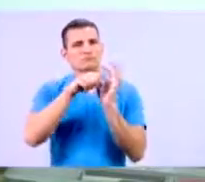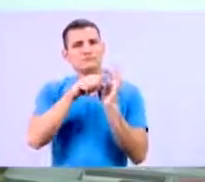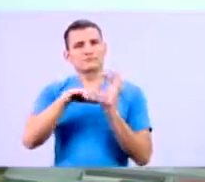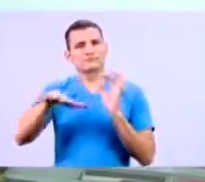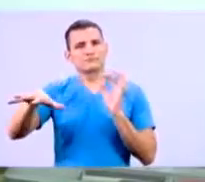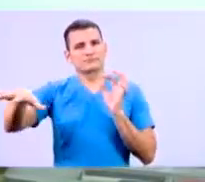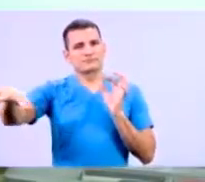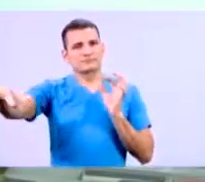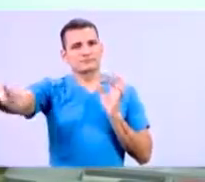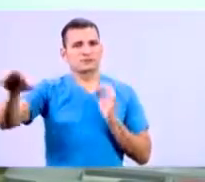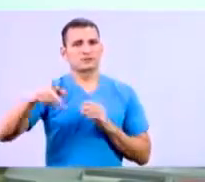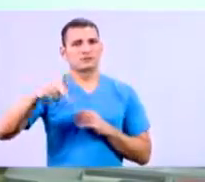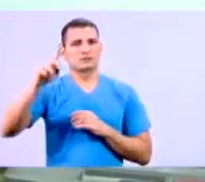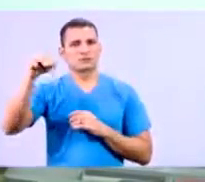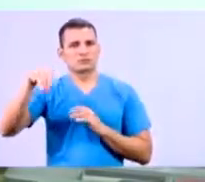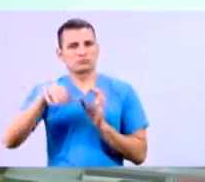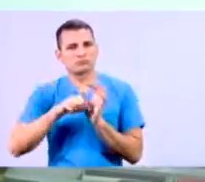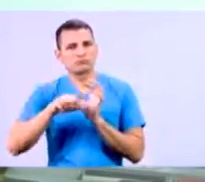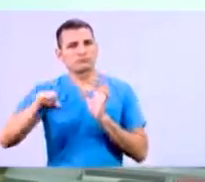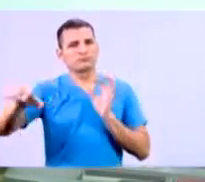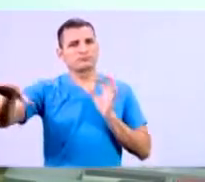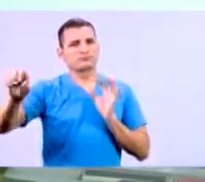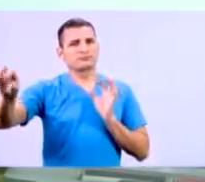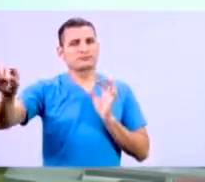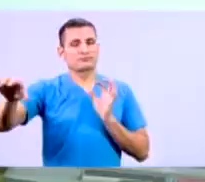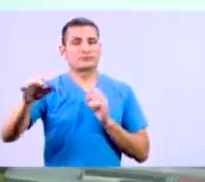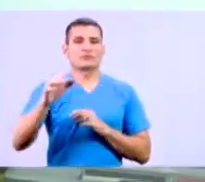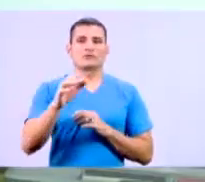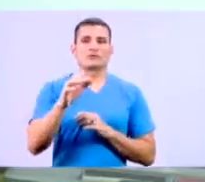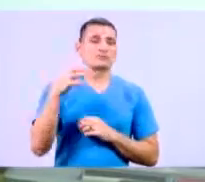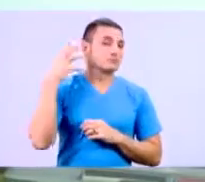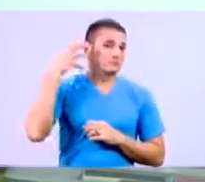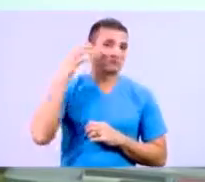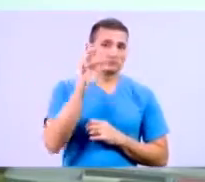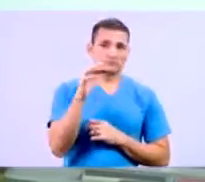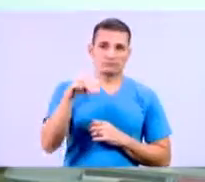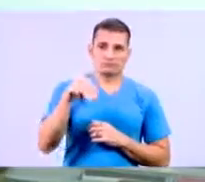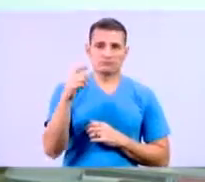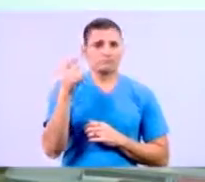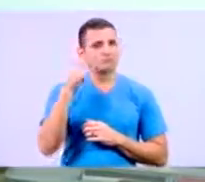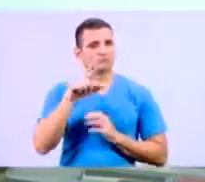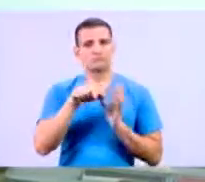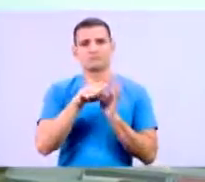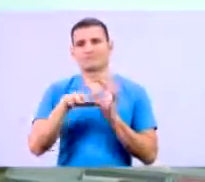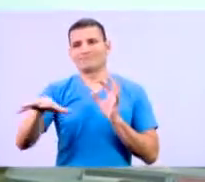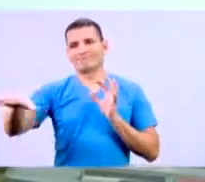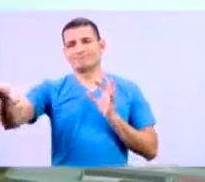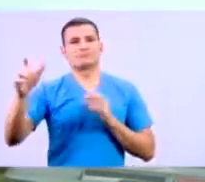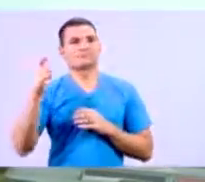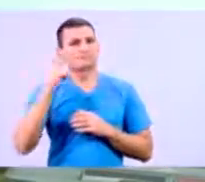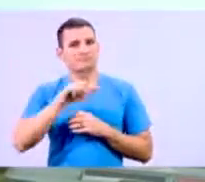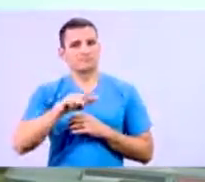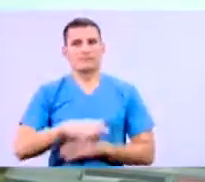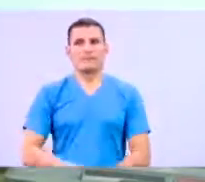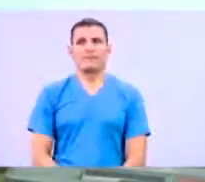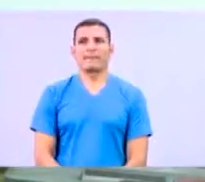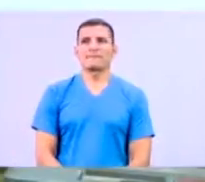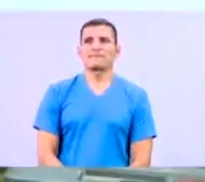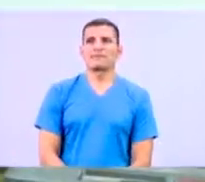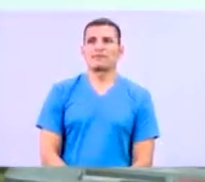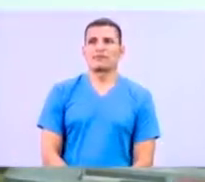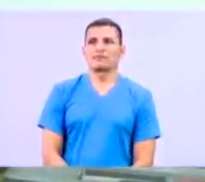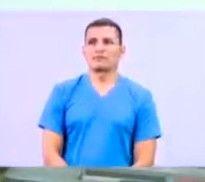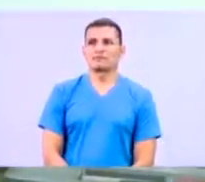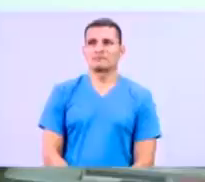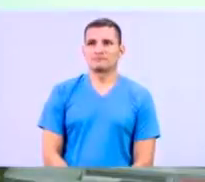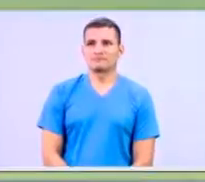mais quilômetros de distância. E uma rádio FM não consegue alcançar essa distância como ela. Vamos para o